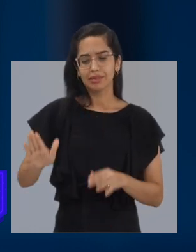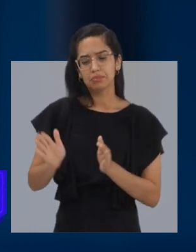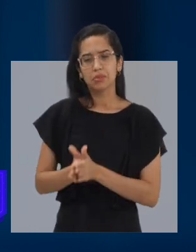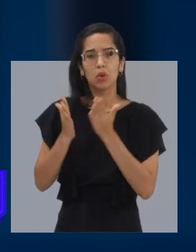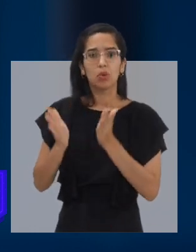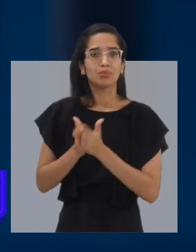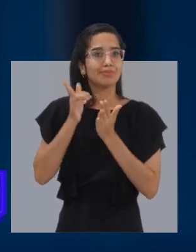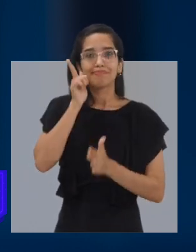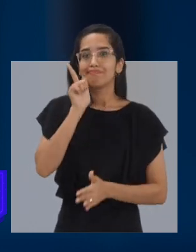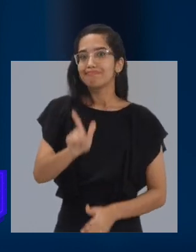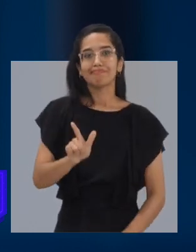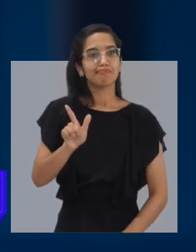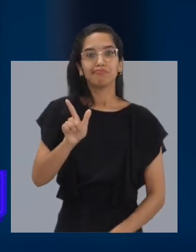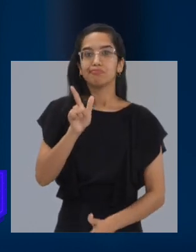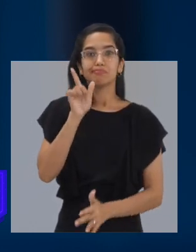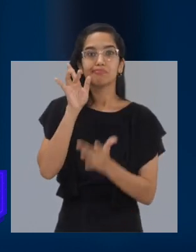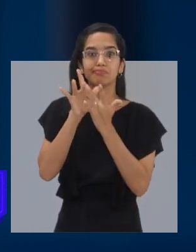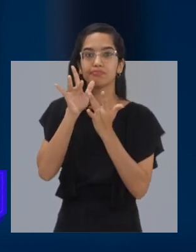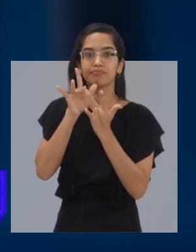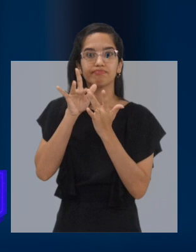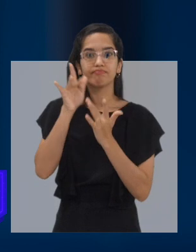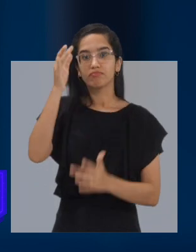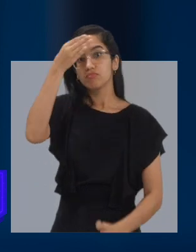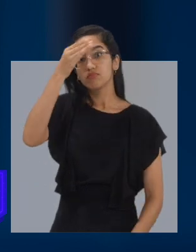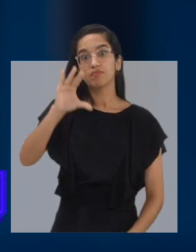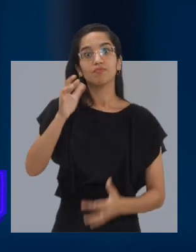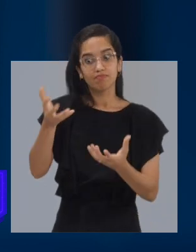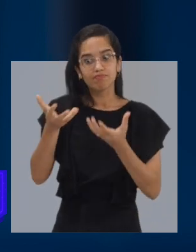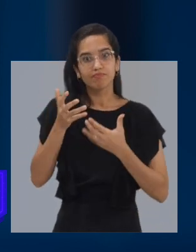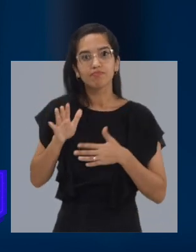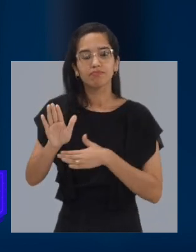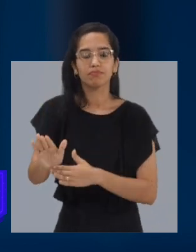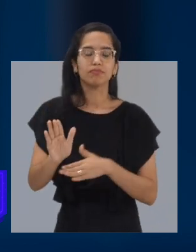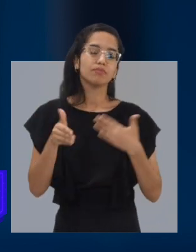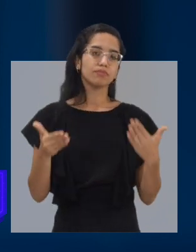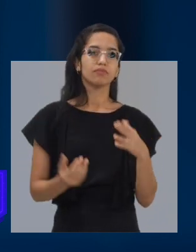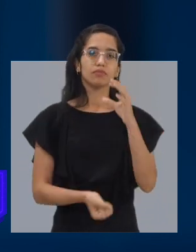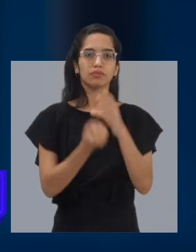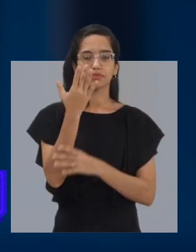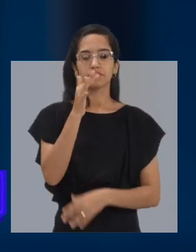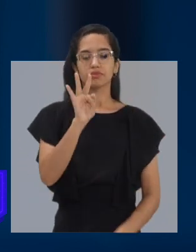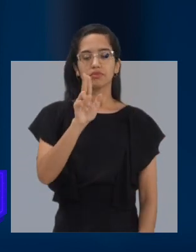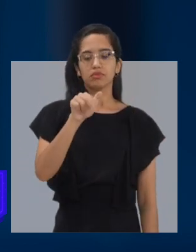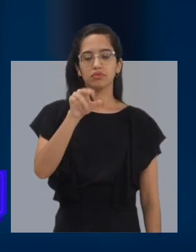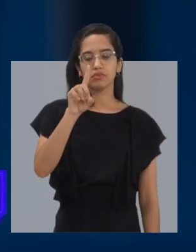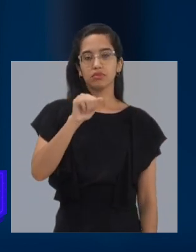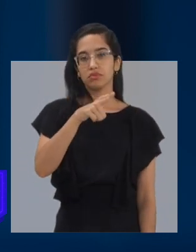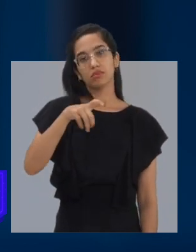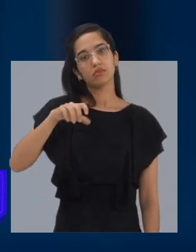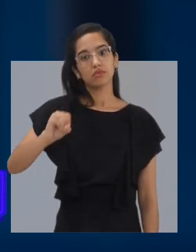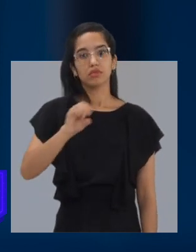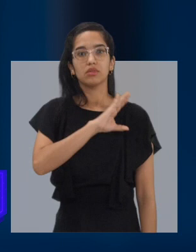acesso à cultura, e ele quis disponibilizar isso. E aí construiu uma fundação, a Fundação Cultural Cristo Rei,